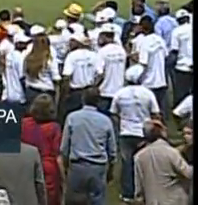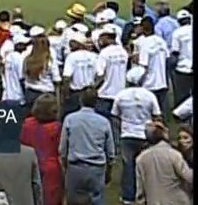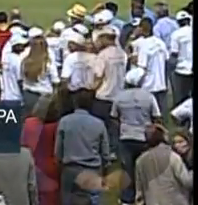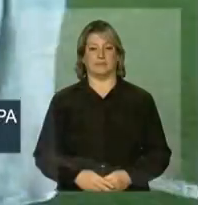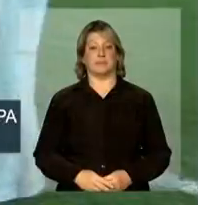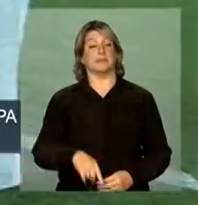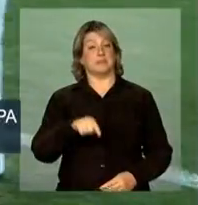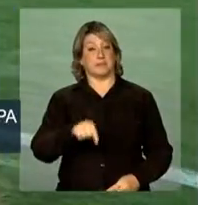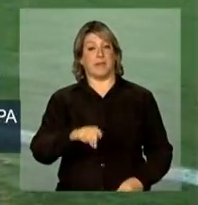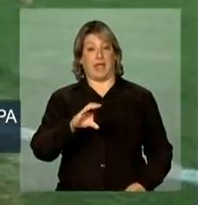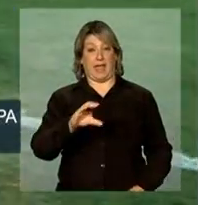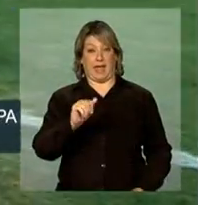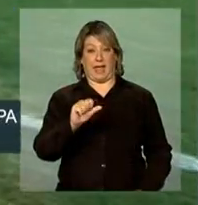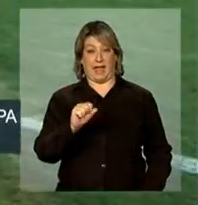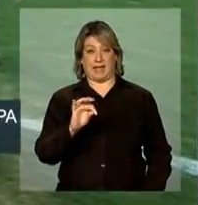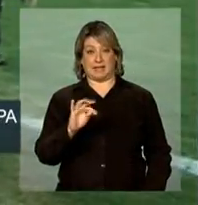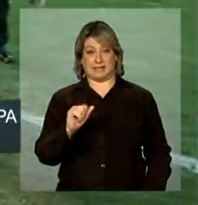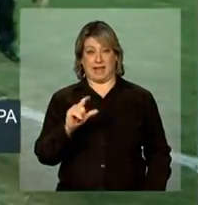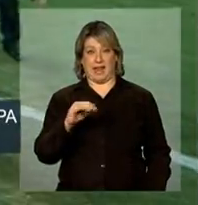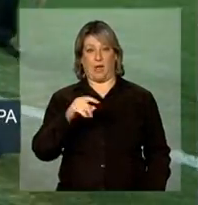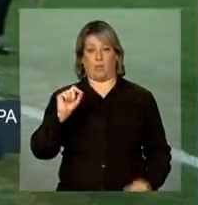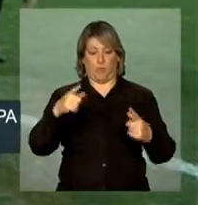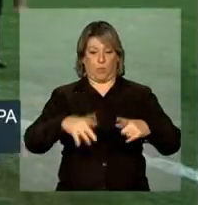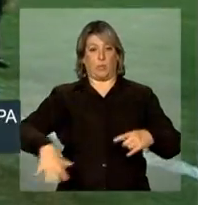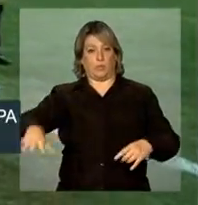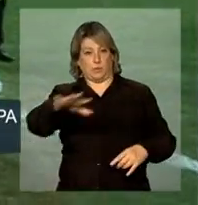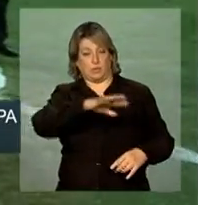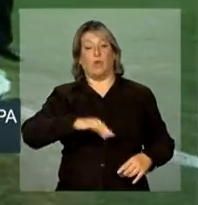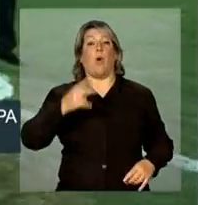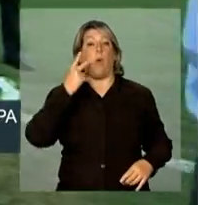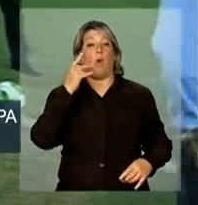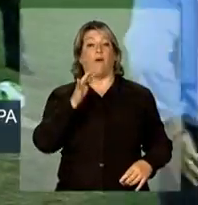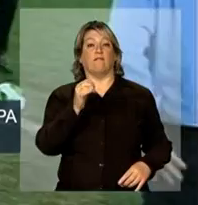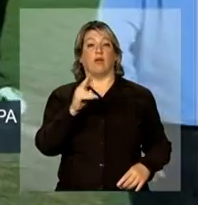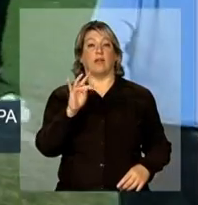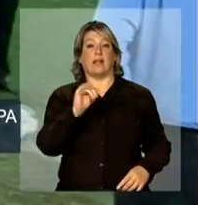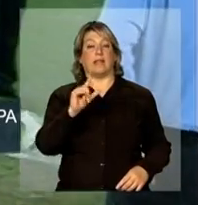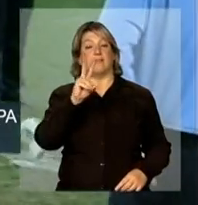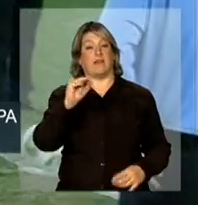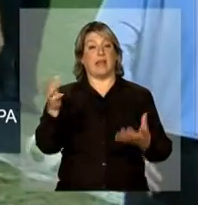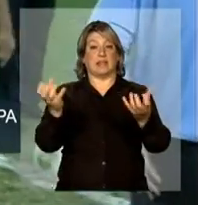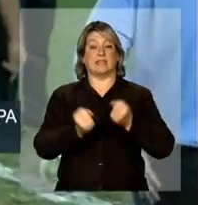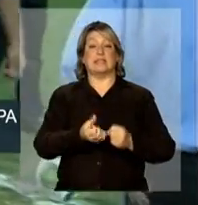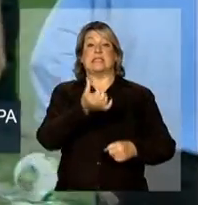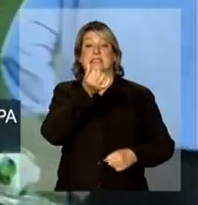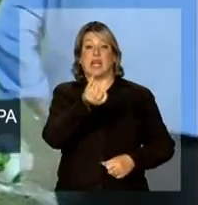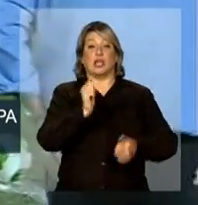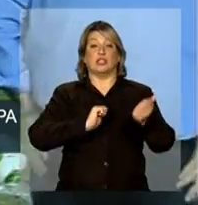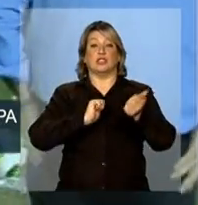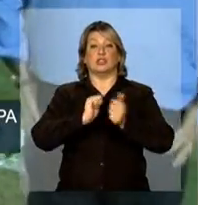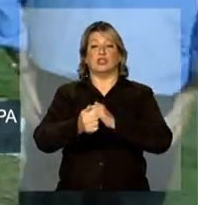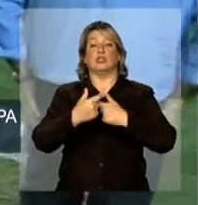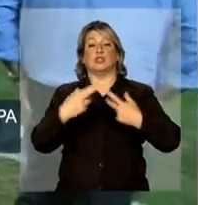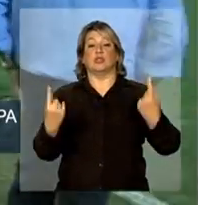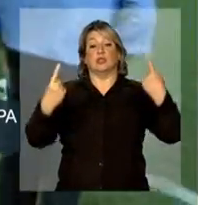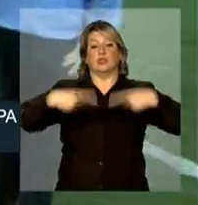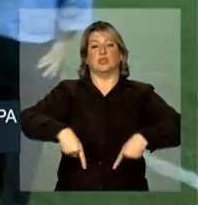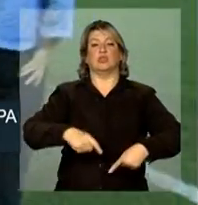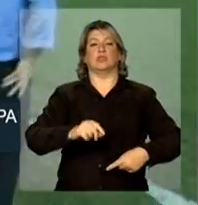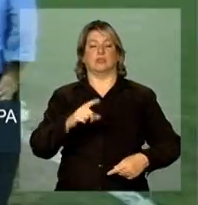E o Castelão vai receber, Fortaleza vai receber 6 jogos durante a Copa.